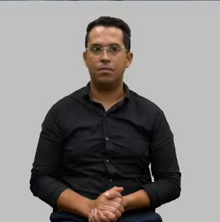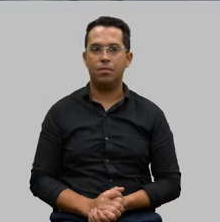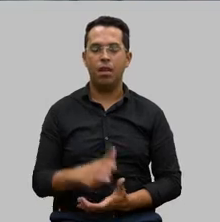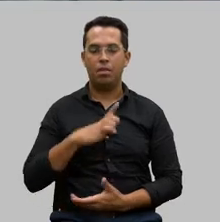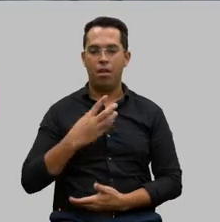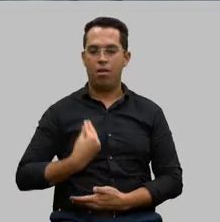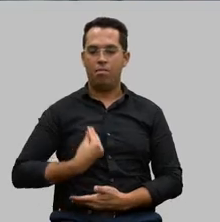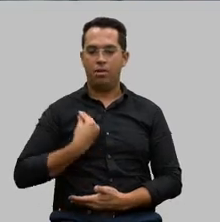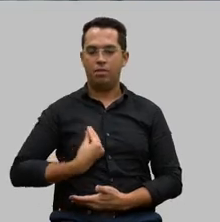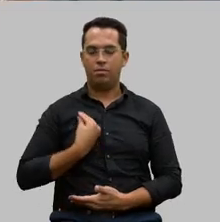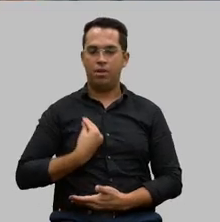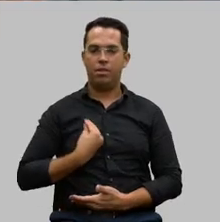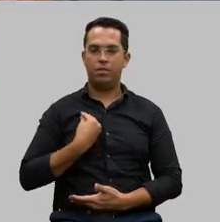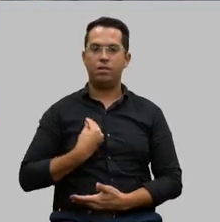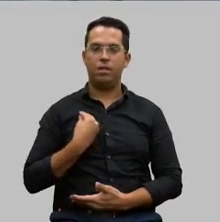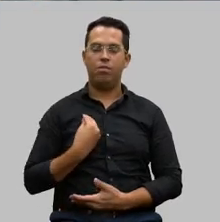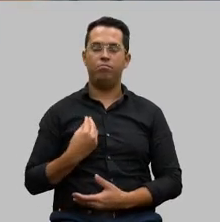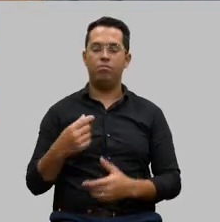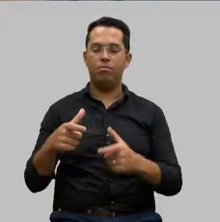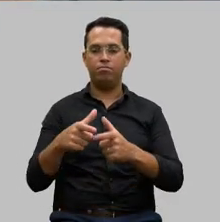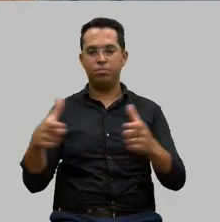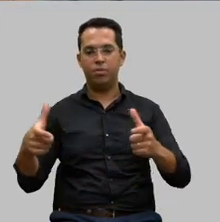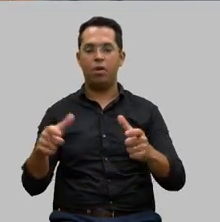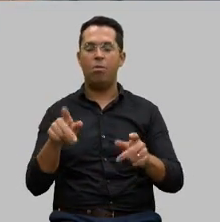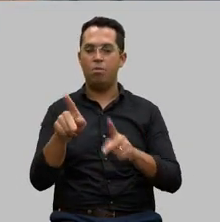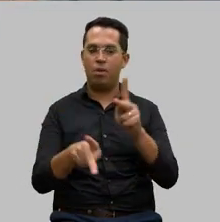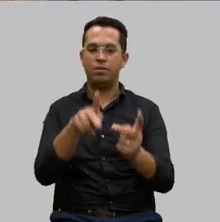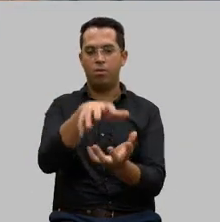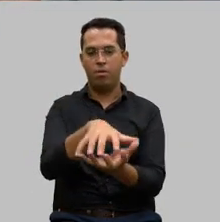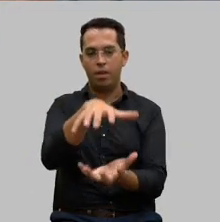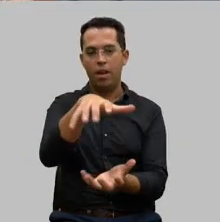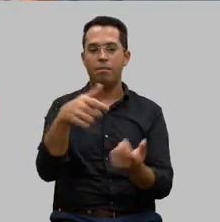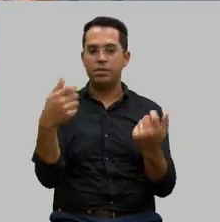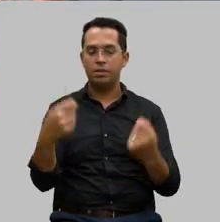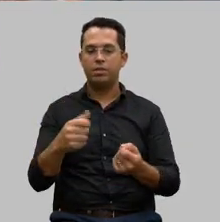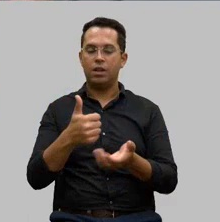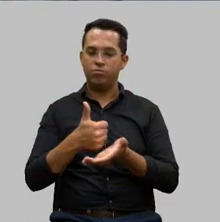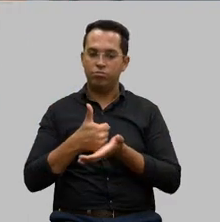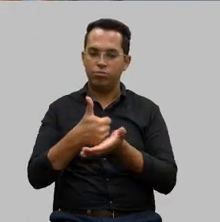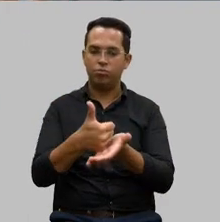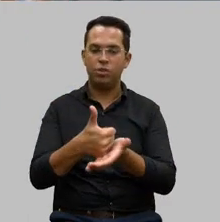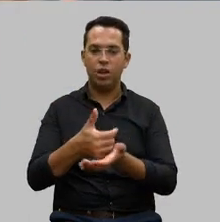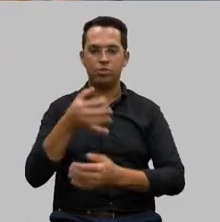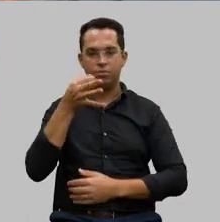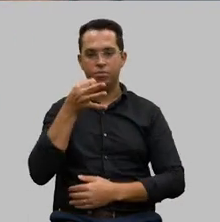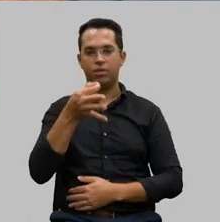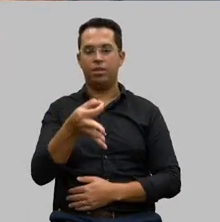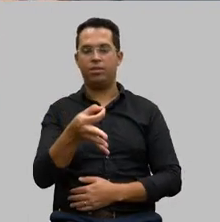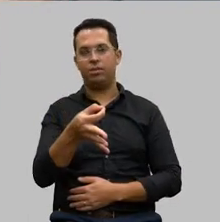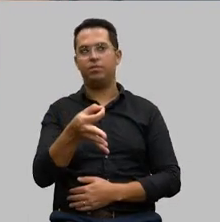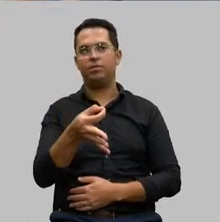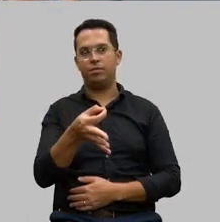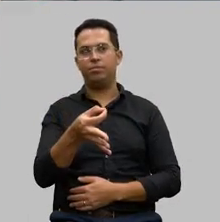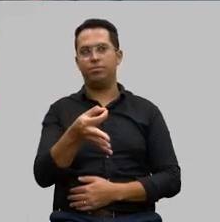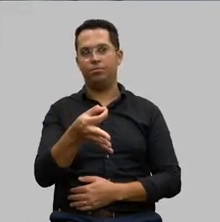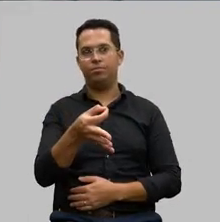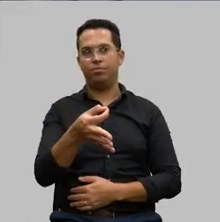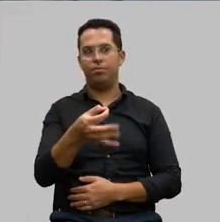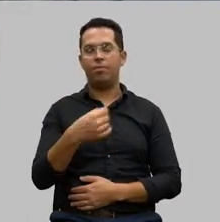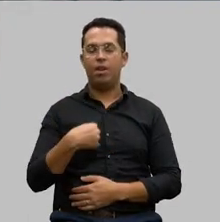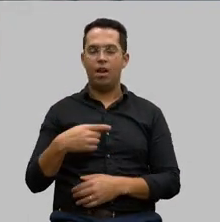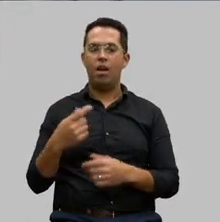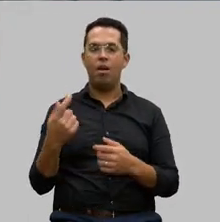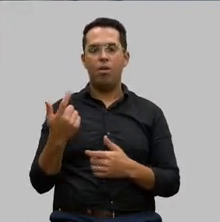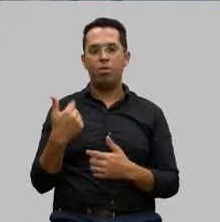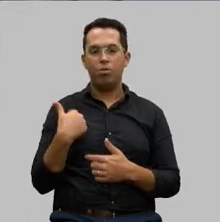pessoas idosas que é uma população muito grande que merece uma atenção né então assim a gente tá com essa com essa ideia também de cobrar isso do